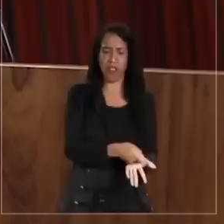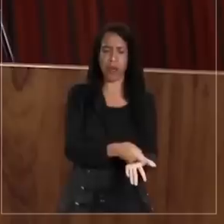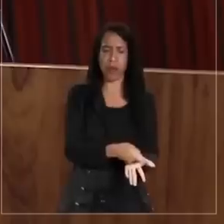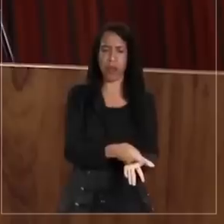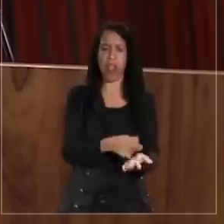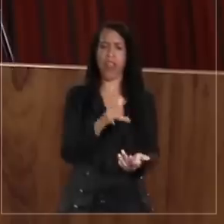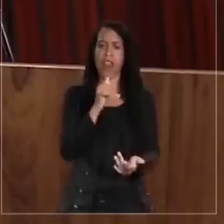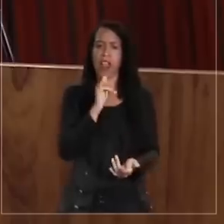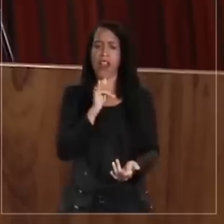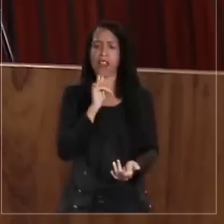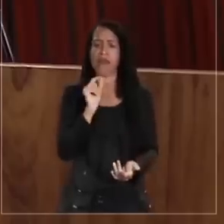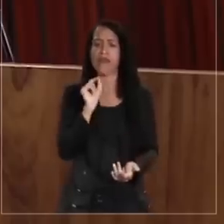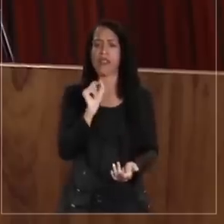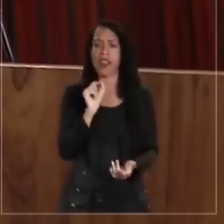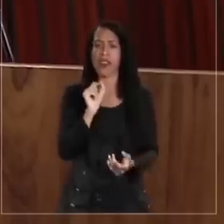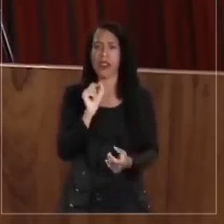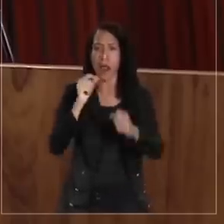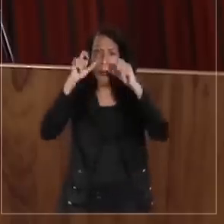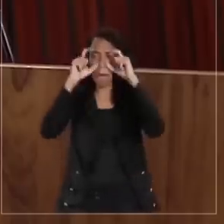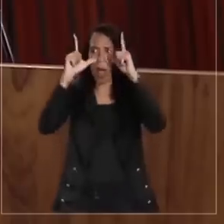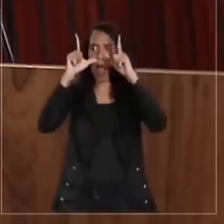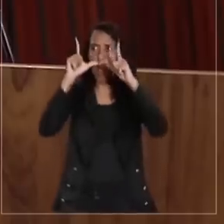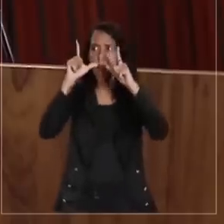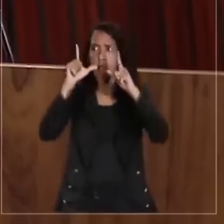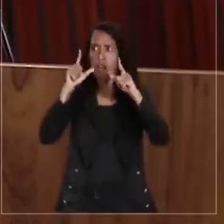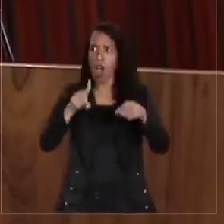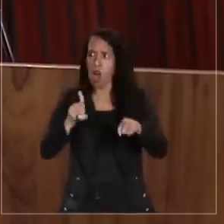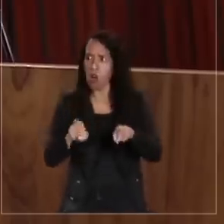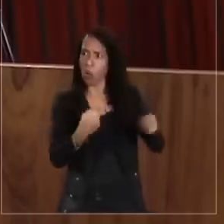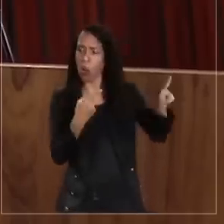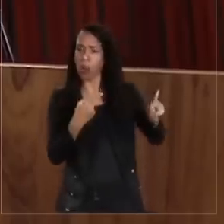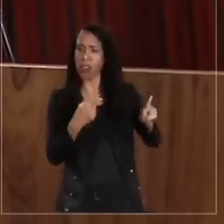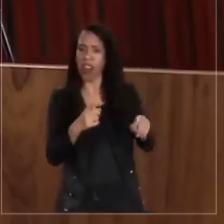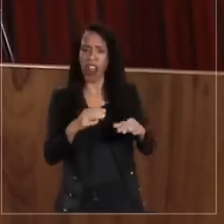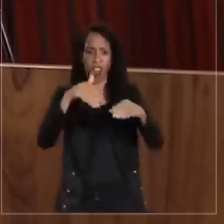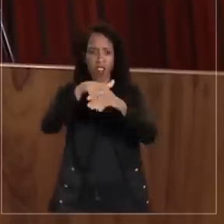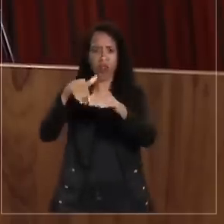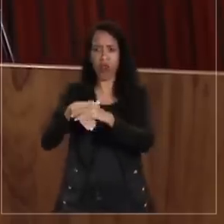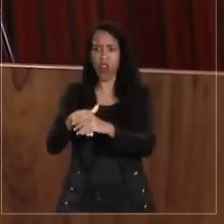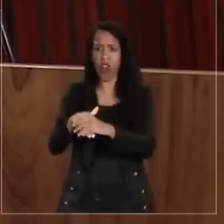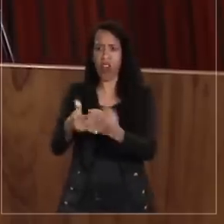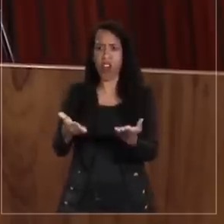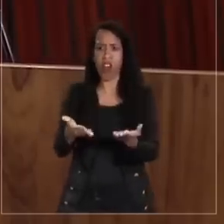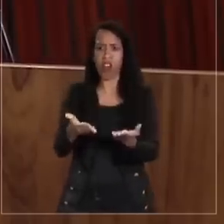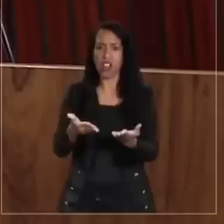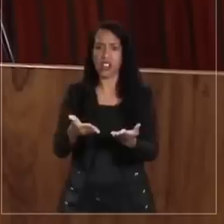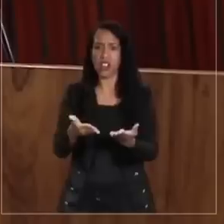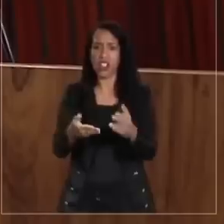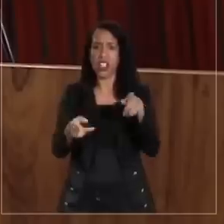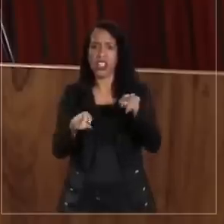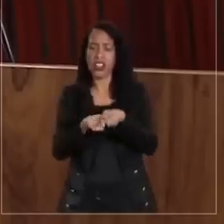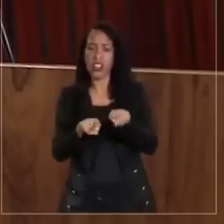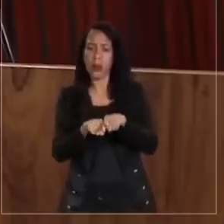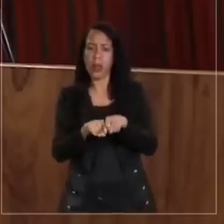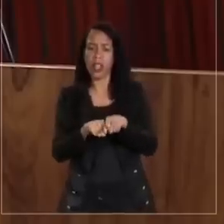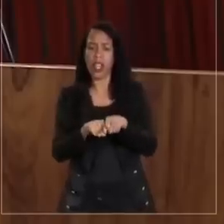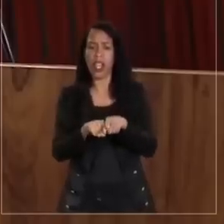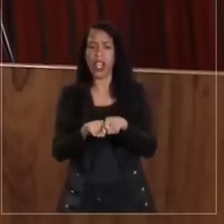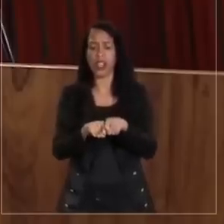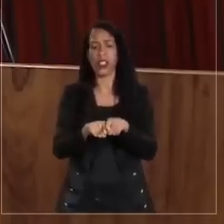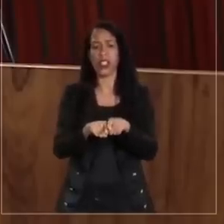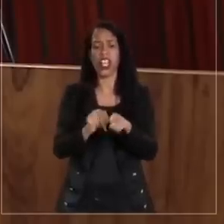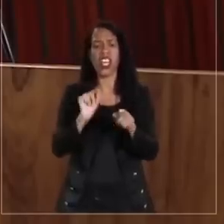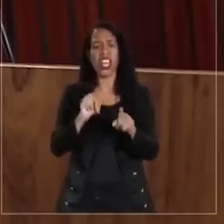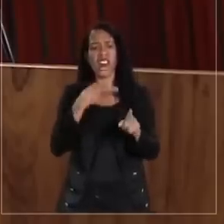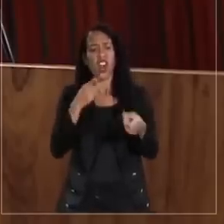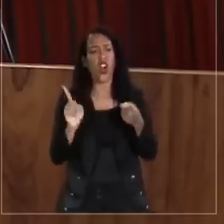por exemplo, que quem atenta contra as eleições e a democracia, quem faz isso? O próprio TSE, disse naquela ocasião